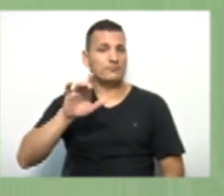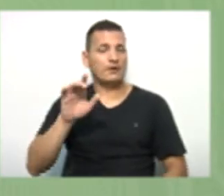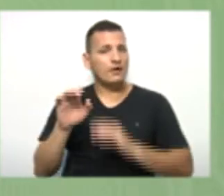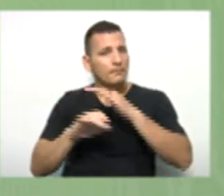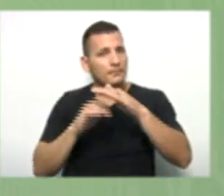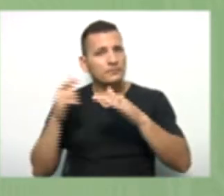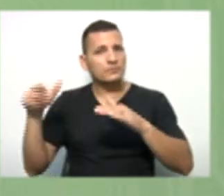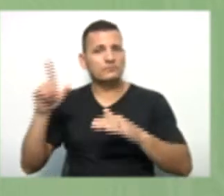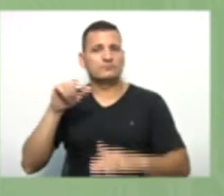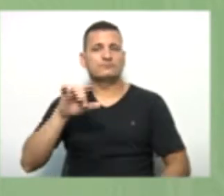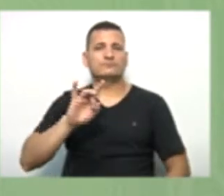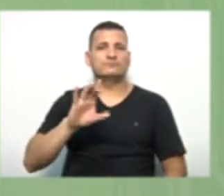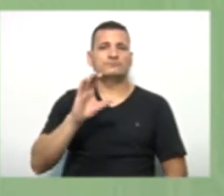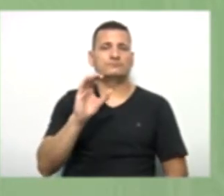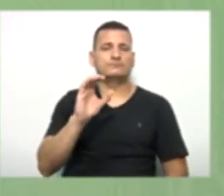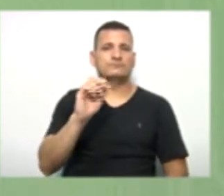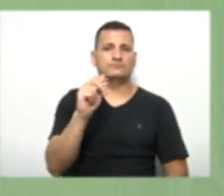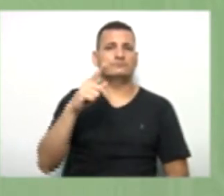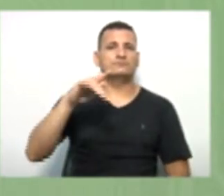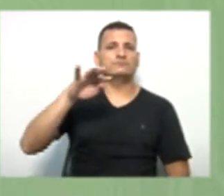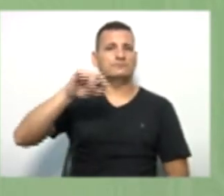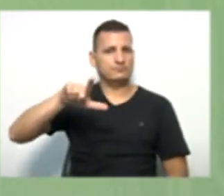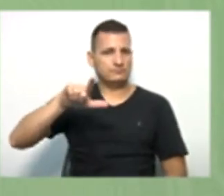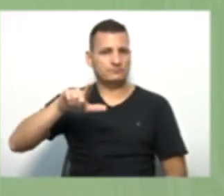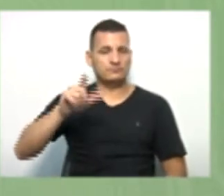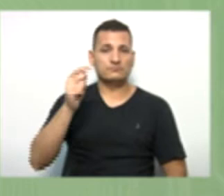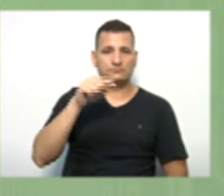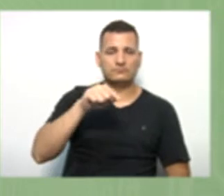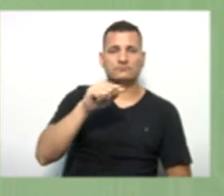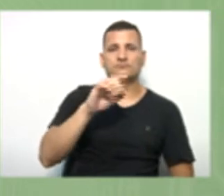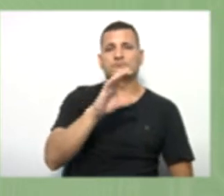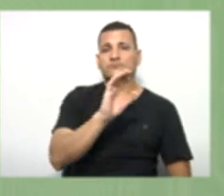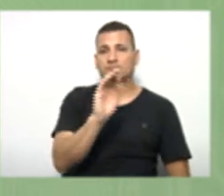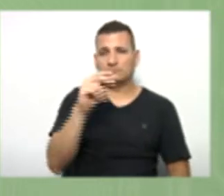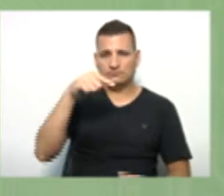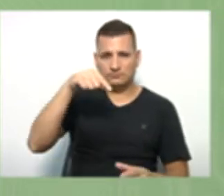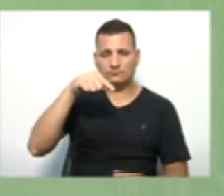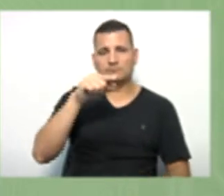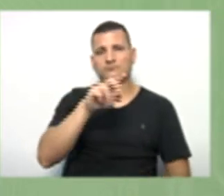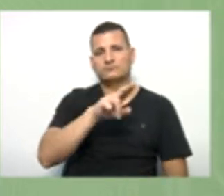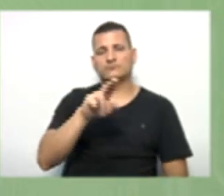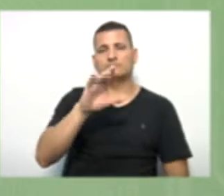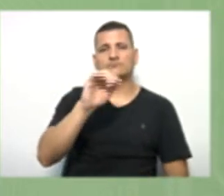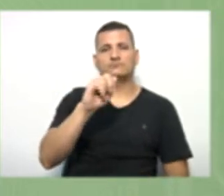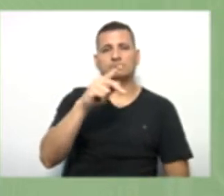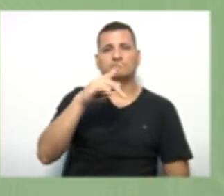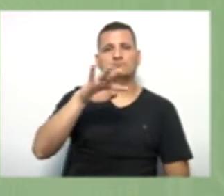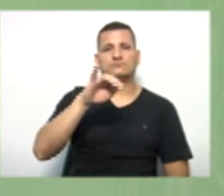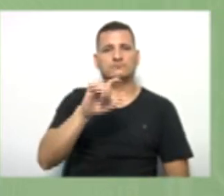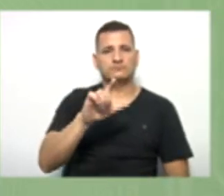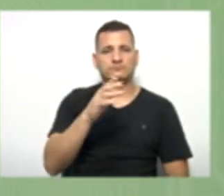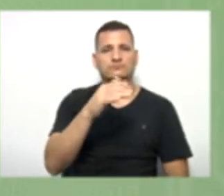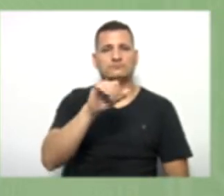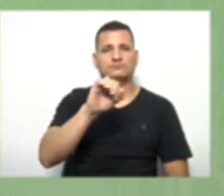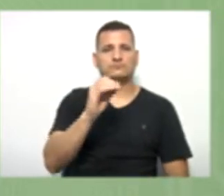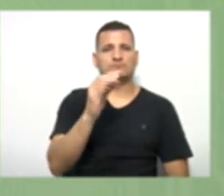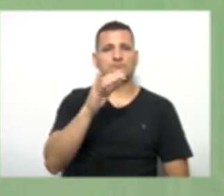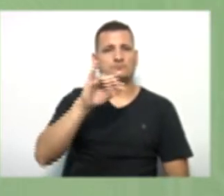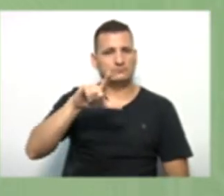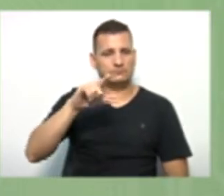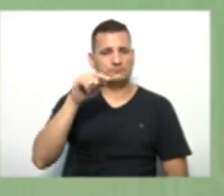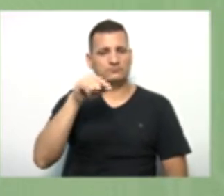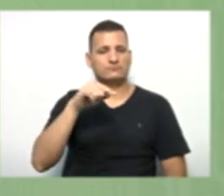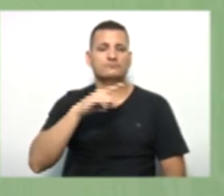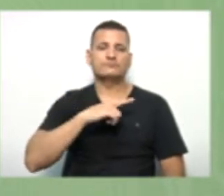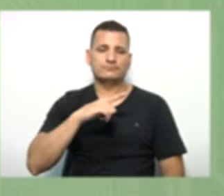capital, e na cooperativa recebe o nome de capital social. Então, eu tenho aqui o ativo e o passivo da